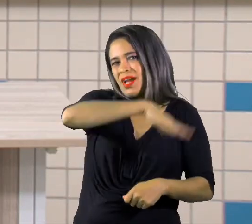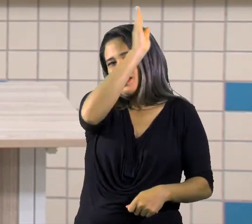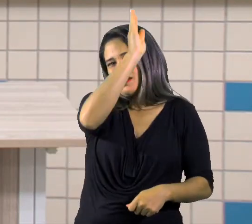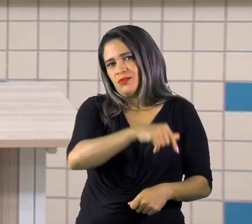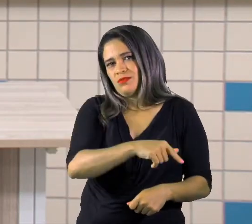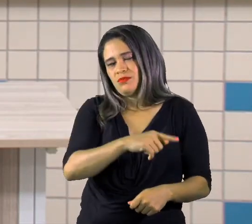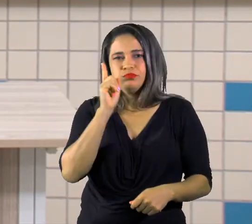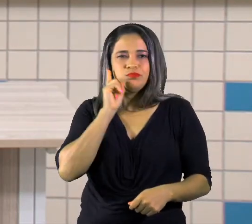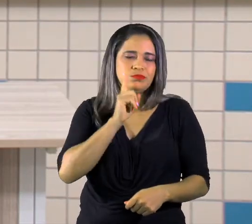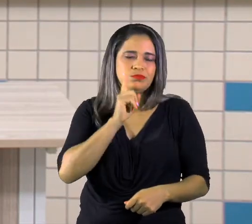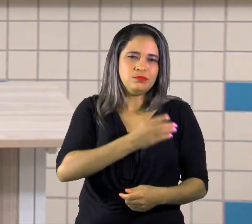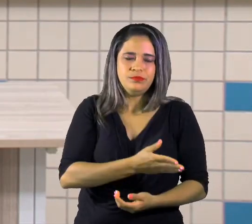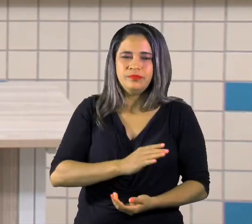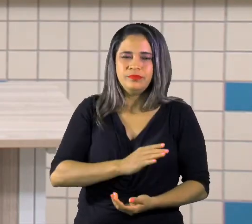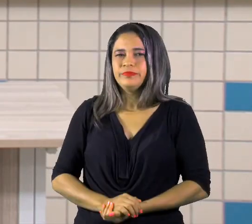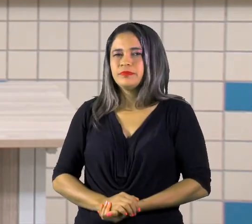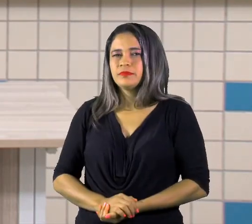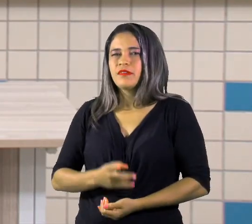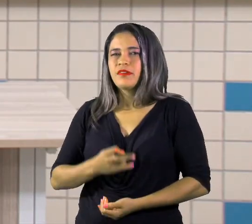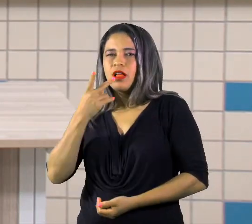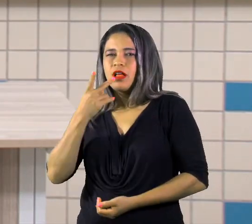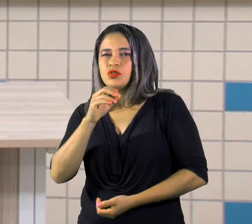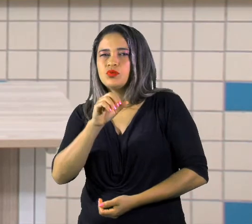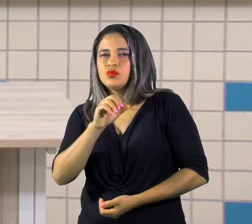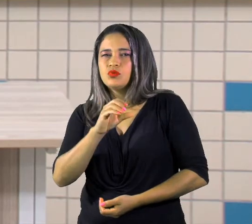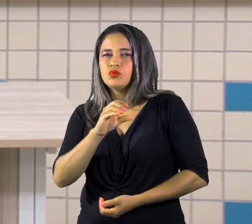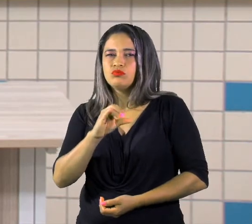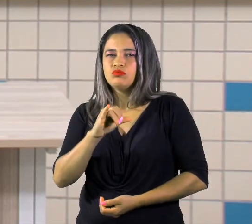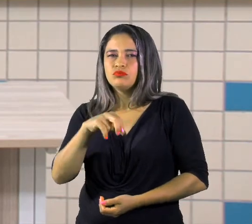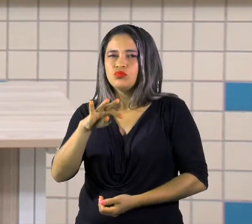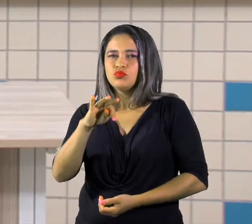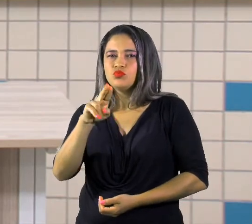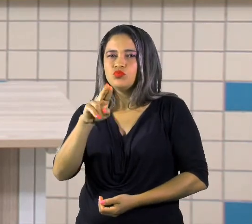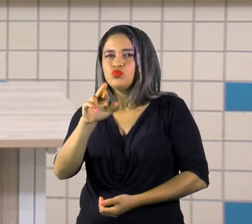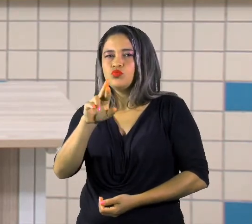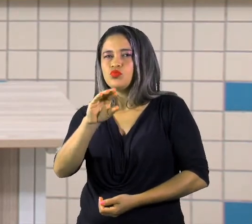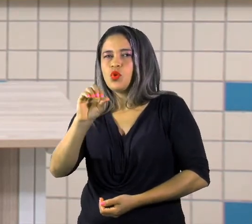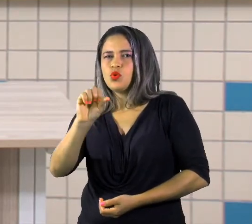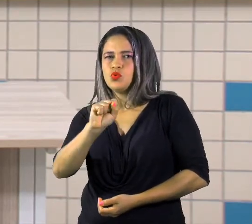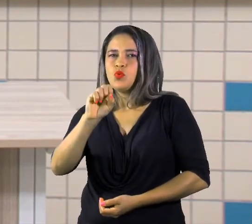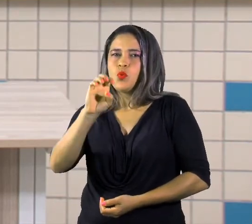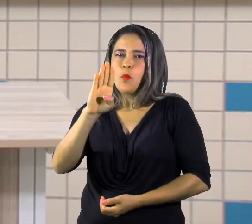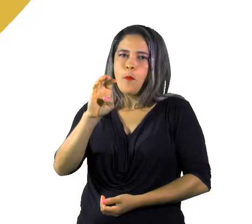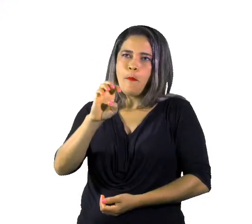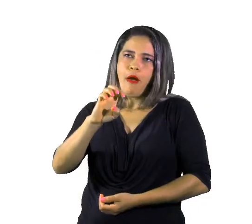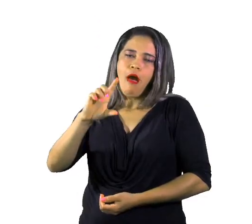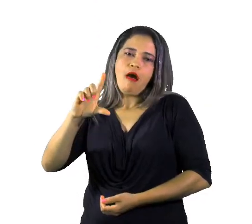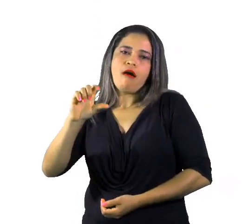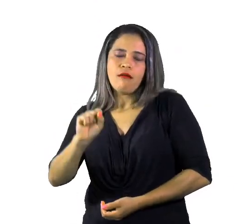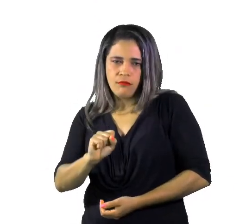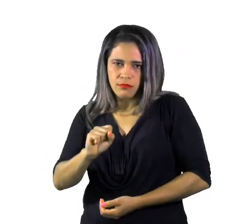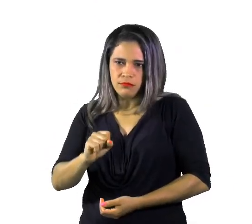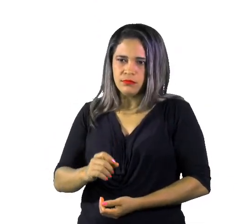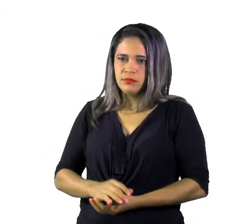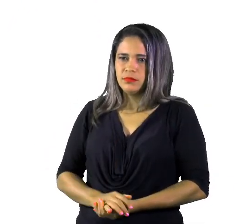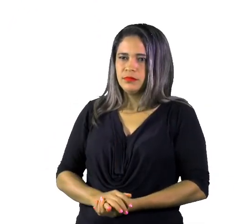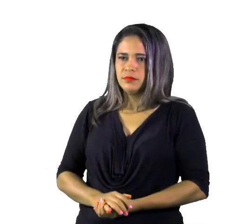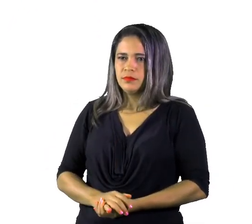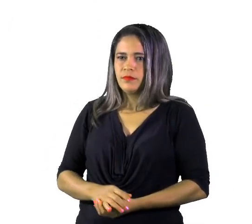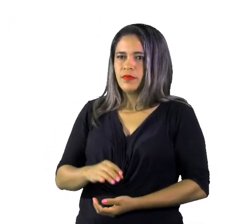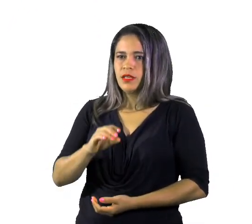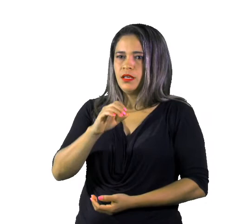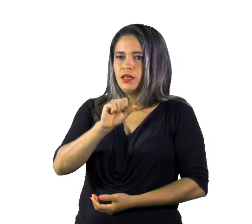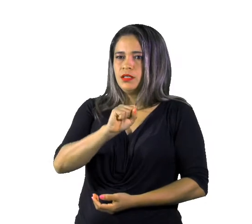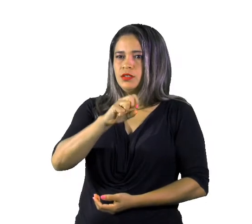certo? Falando nos cinturões dos Estados Unidos, nos belts, existe uma divisão de Snow Belt e Sun